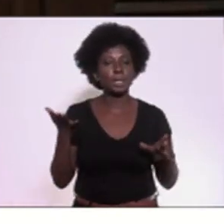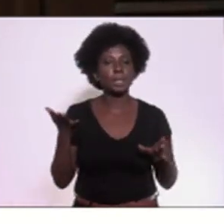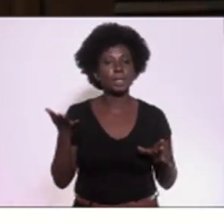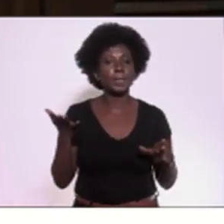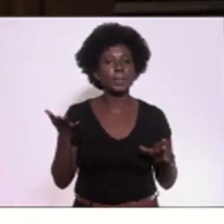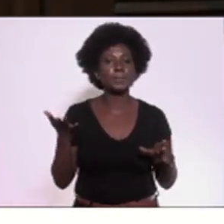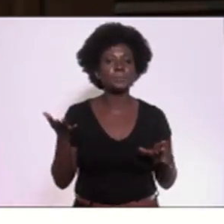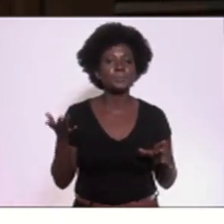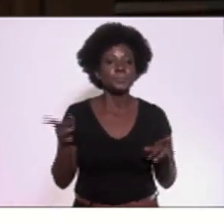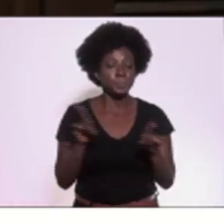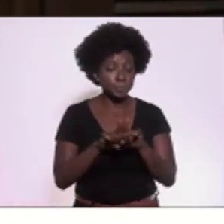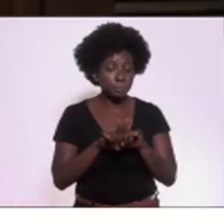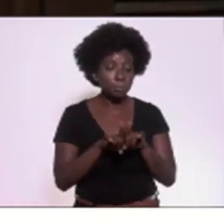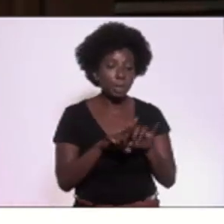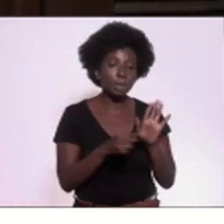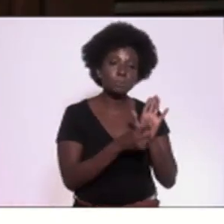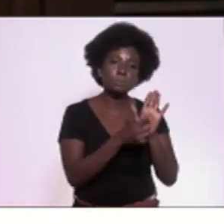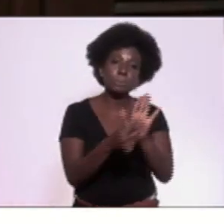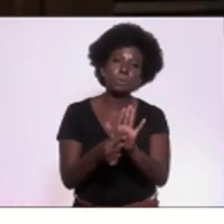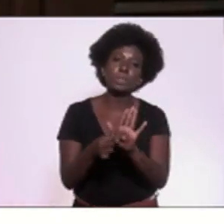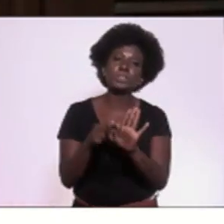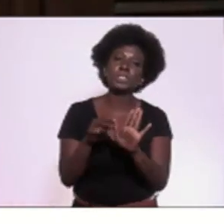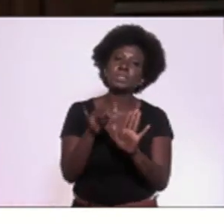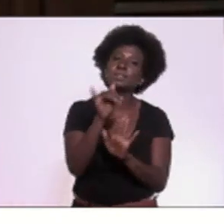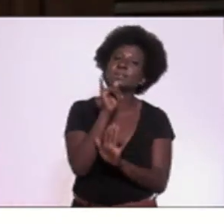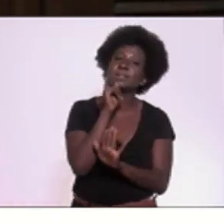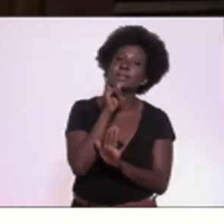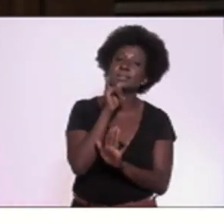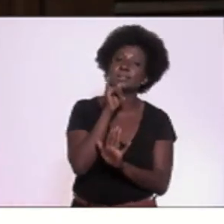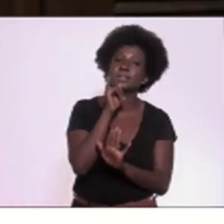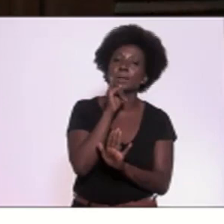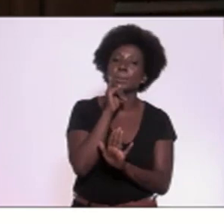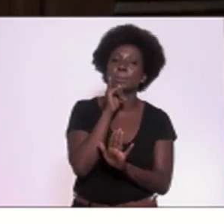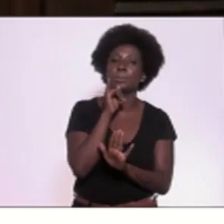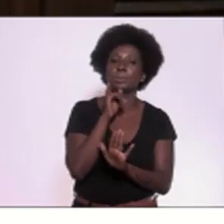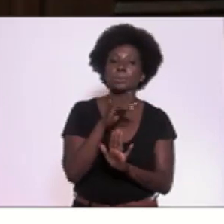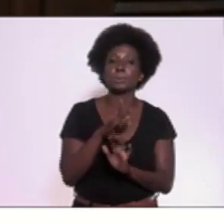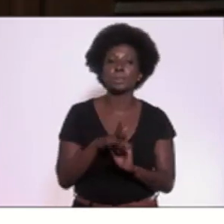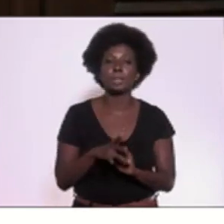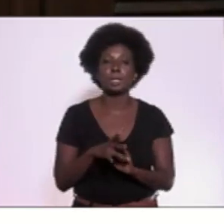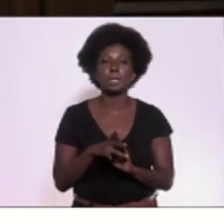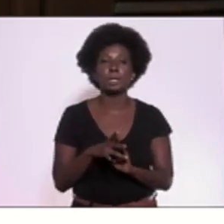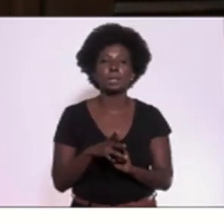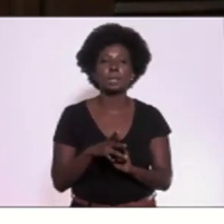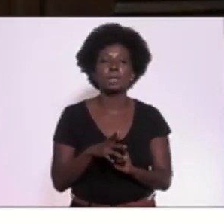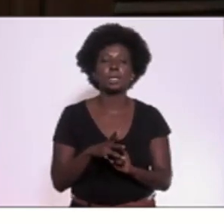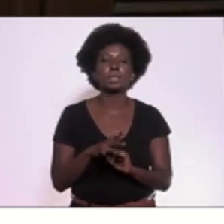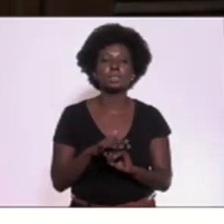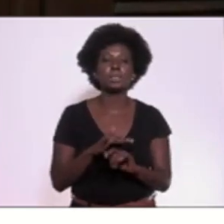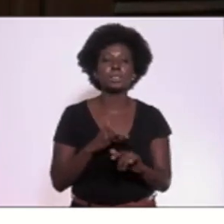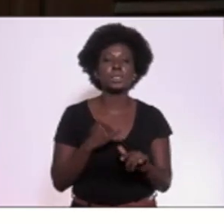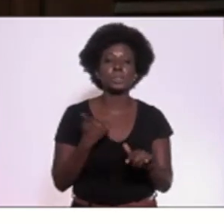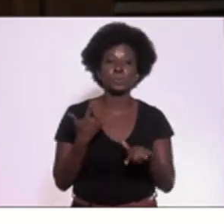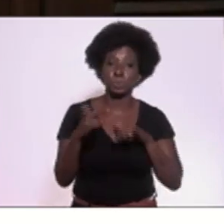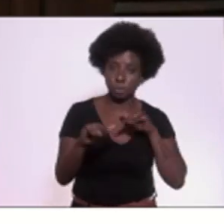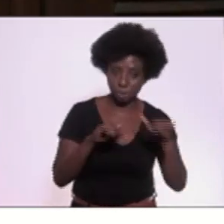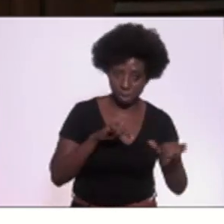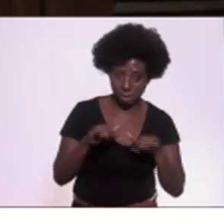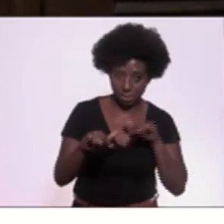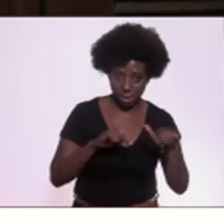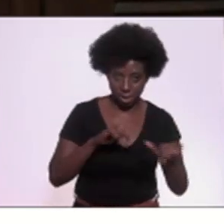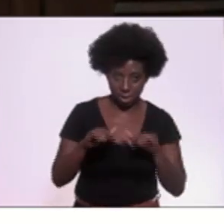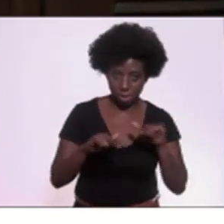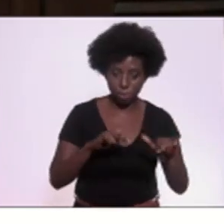ela também nos mostra que, por exemplo, no que se refere ao trabalho, os trabalhadores negros e